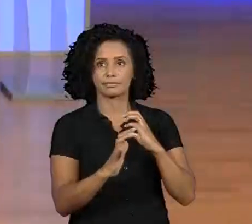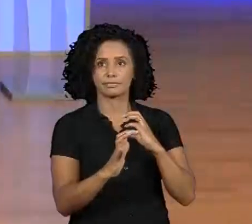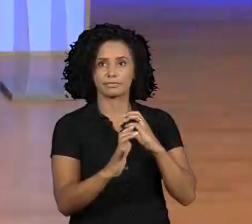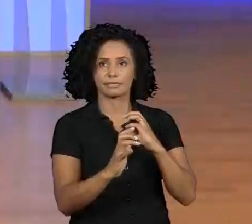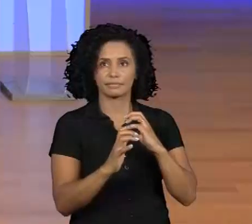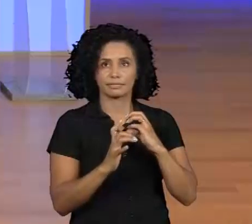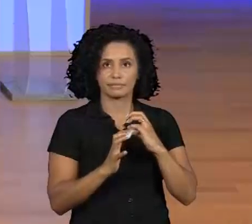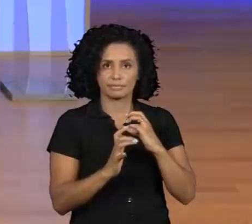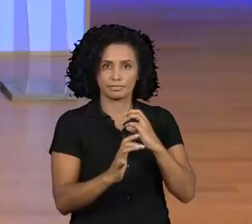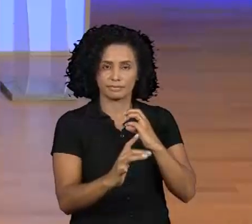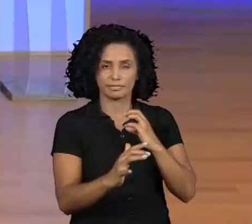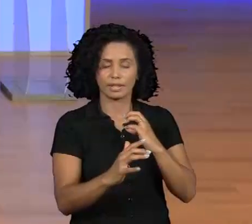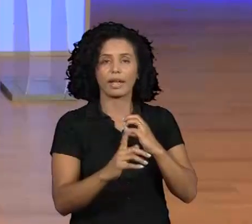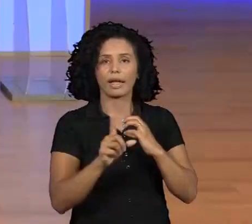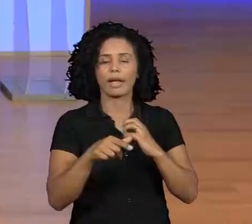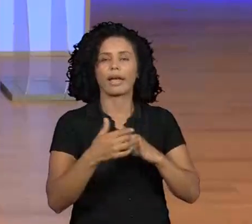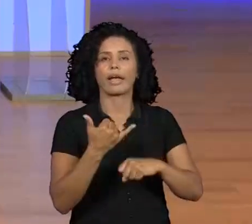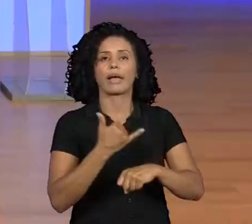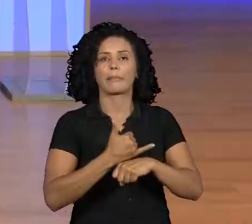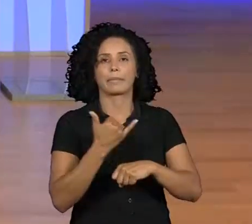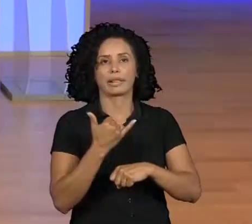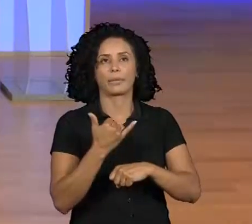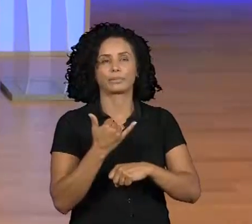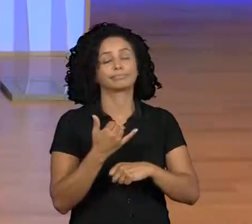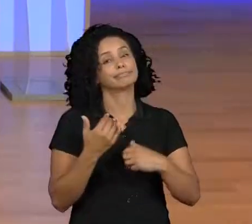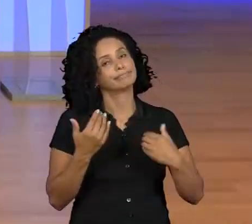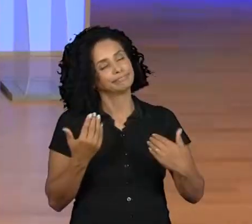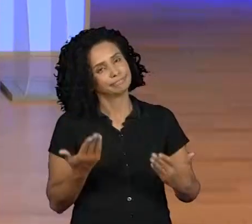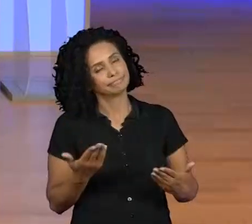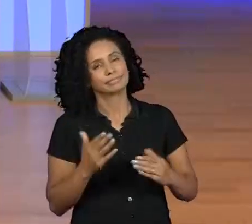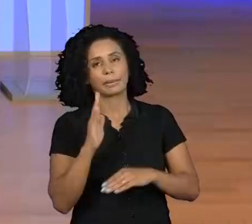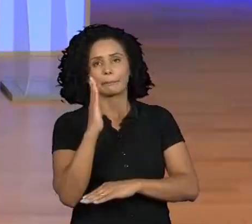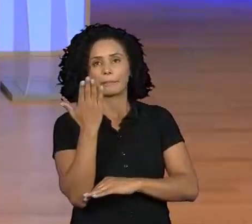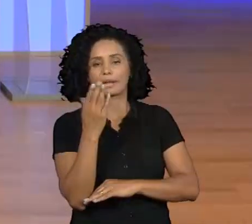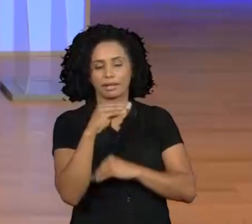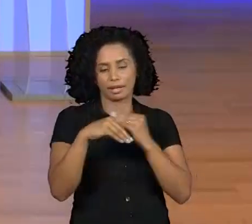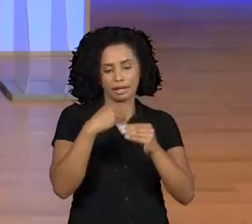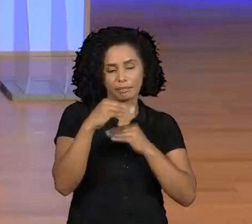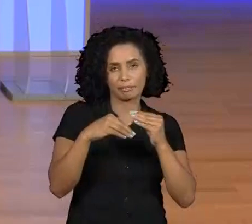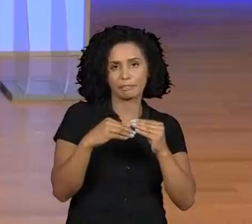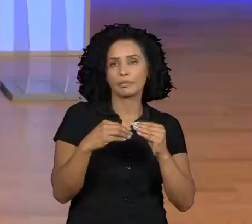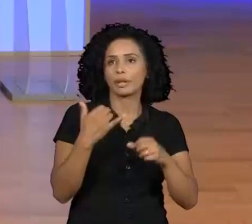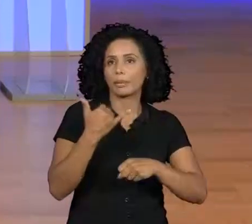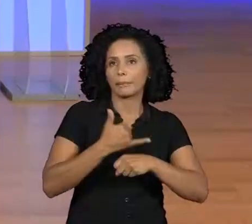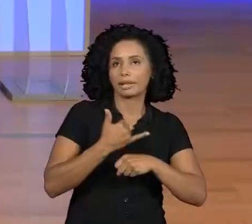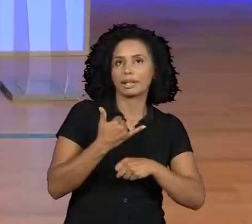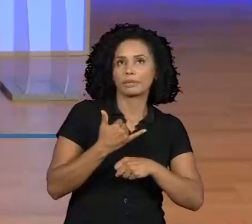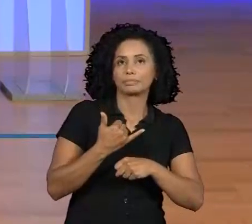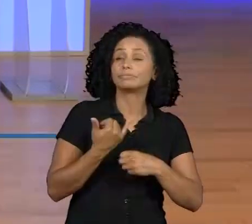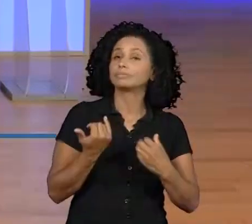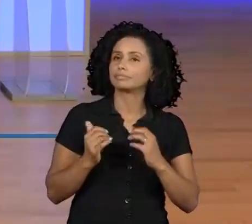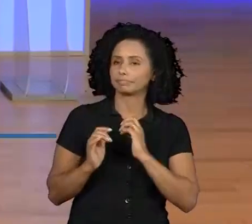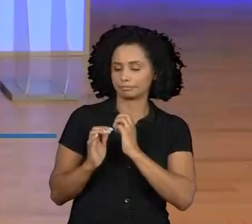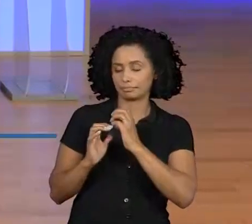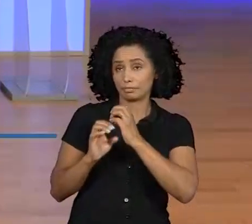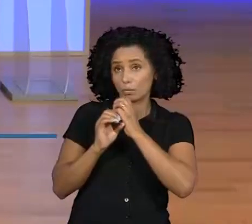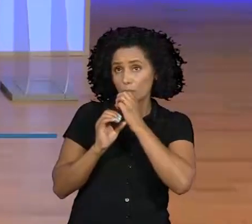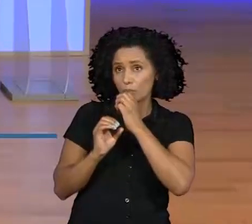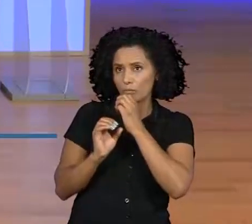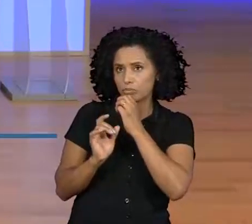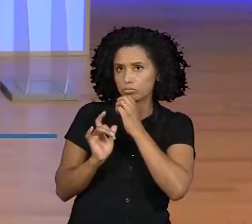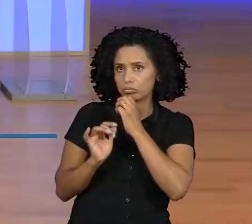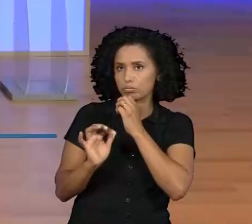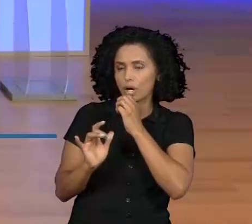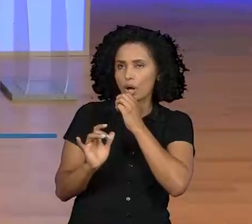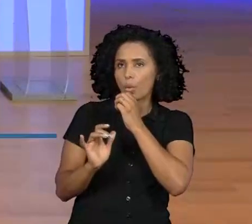só. Portanto, é um instrumento de madeiras e metais. O manuseio dessas chaves, aliado ao